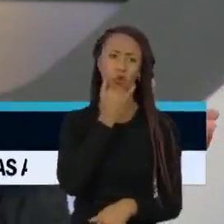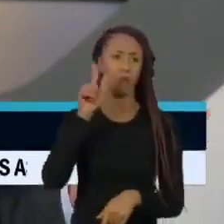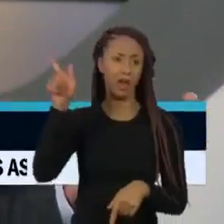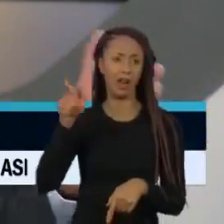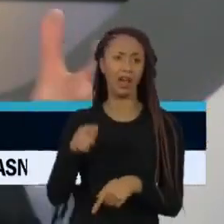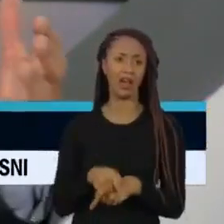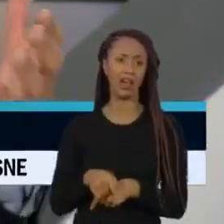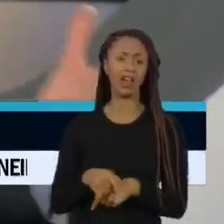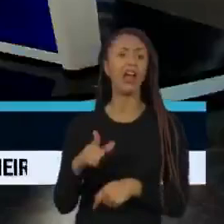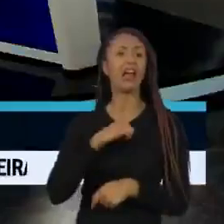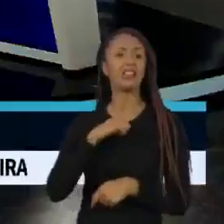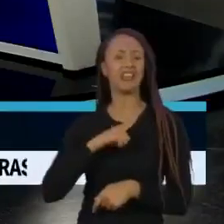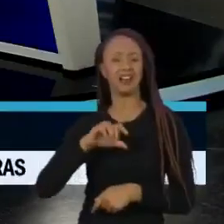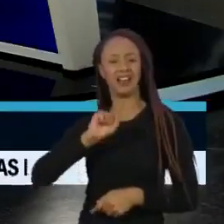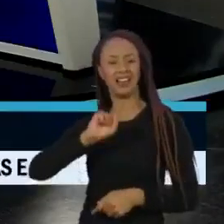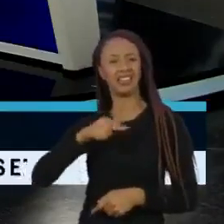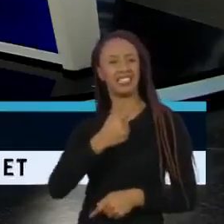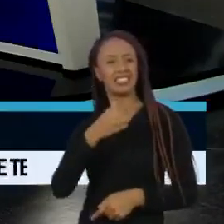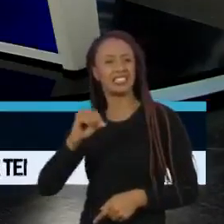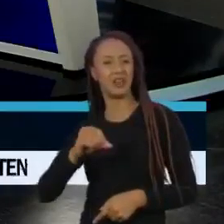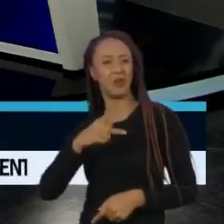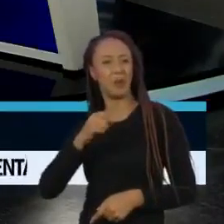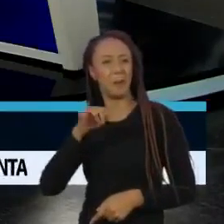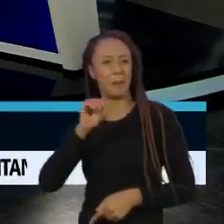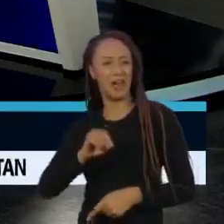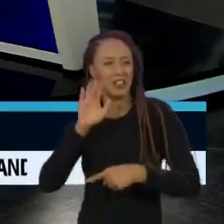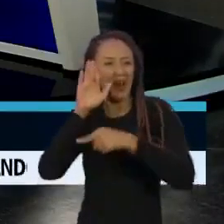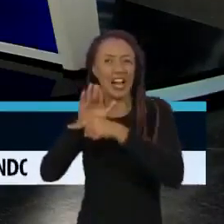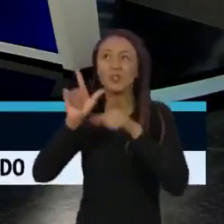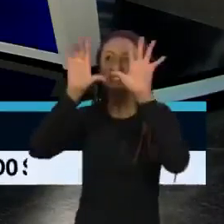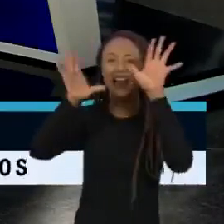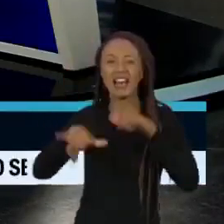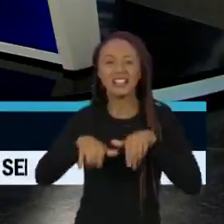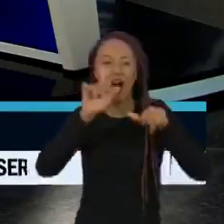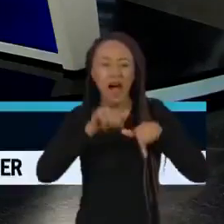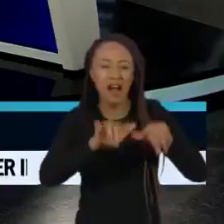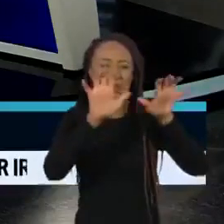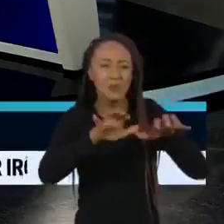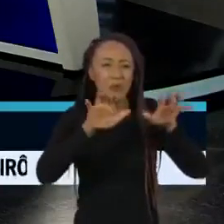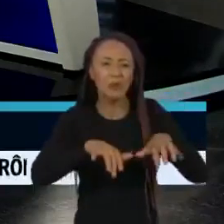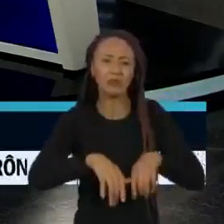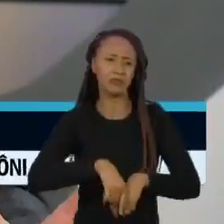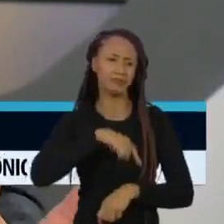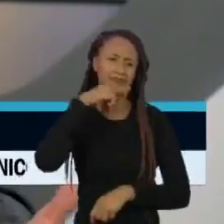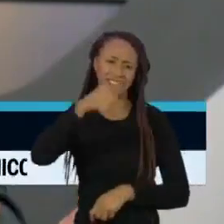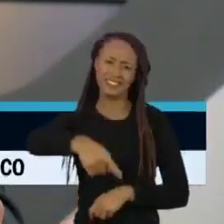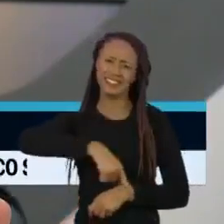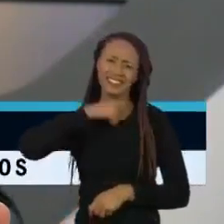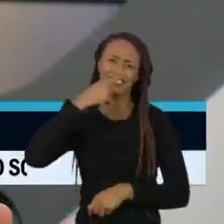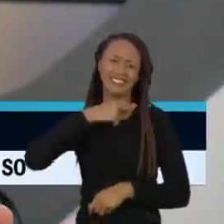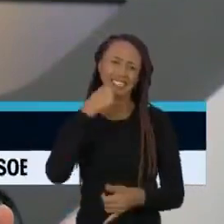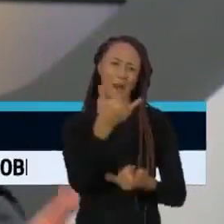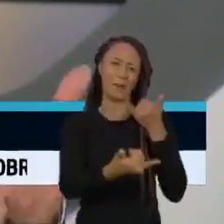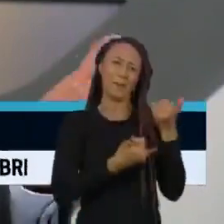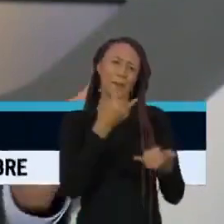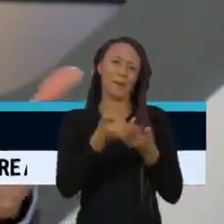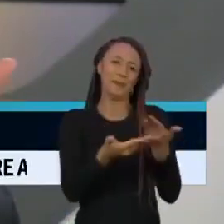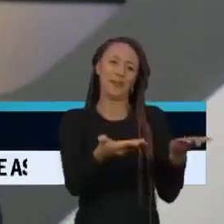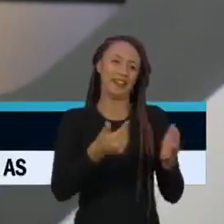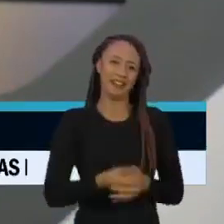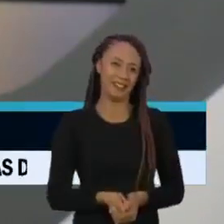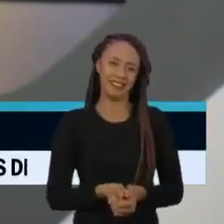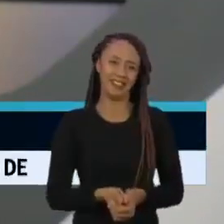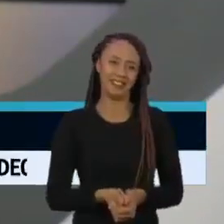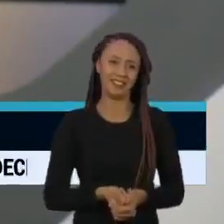ajuda tanto vai conseguir vai conseguir vai conseguir é só tem 2001 era noventa porcento de